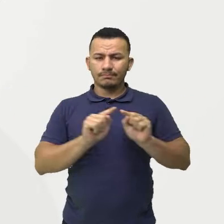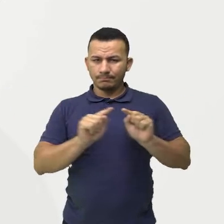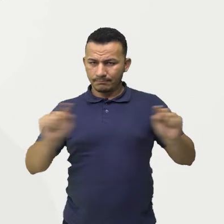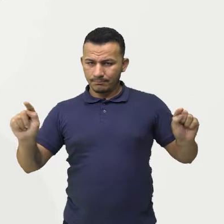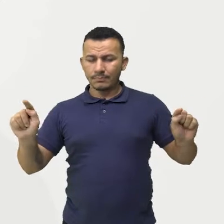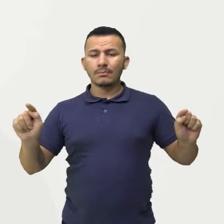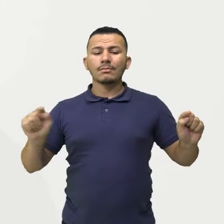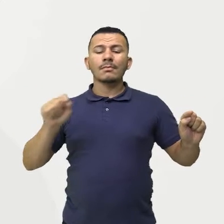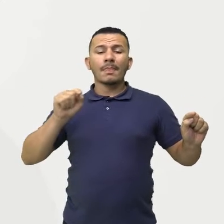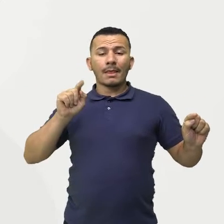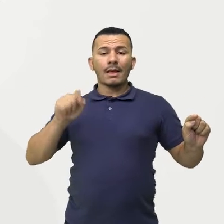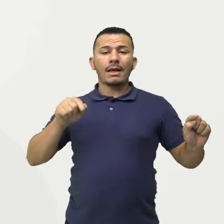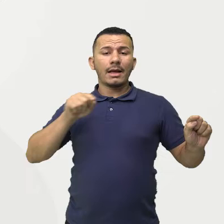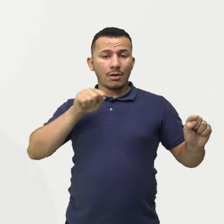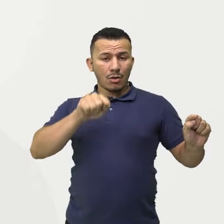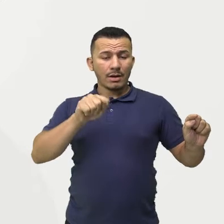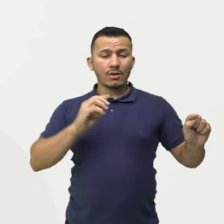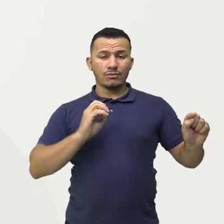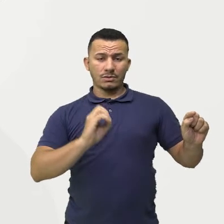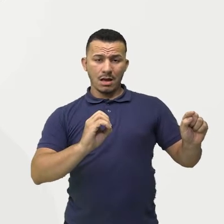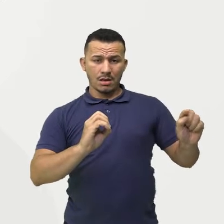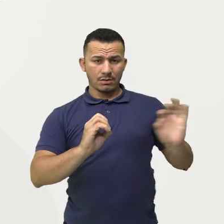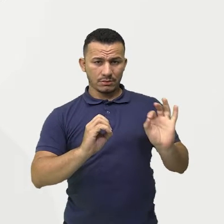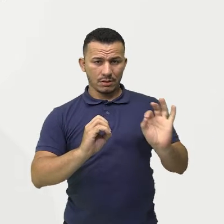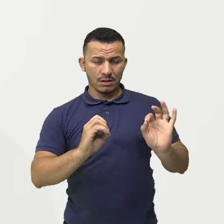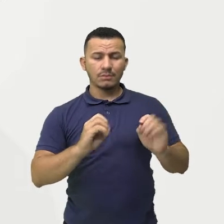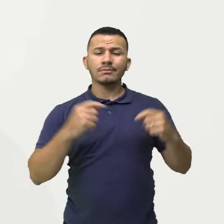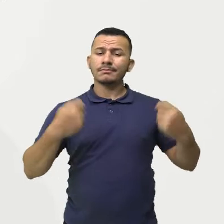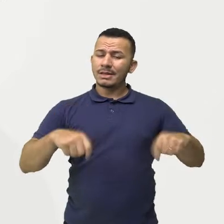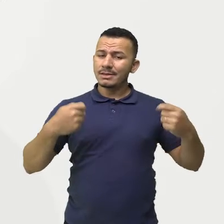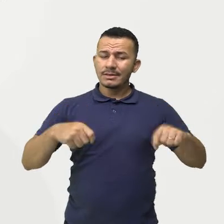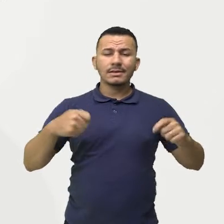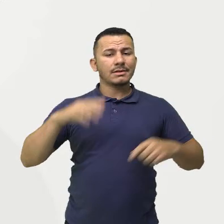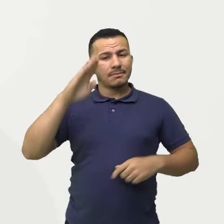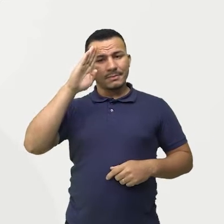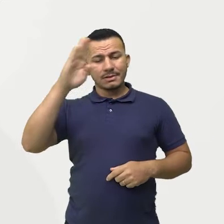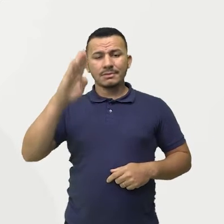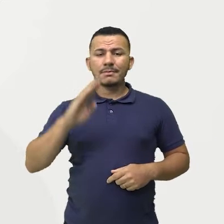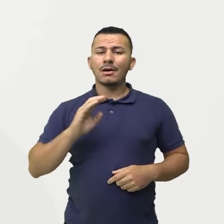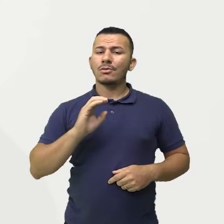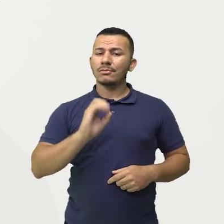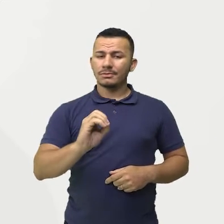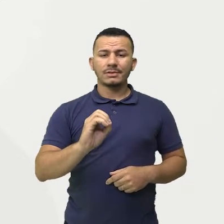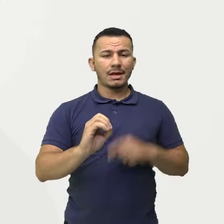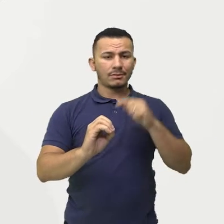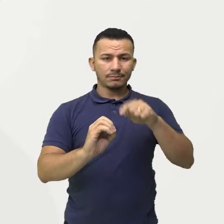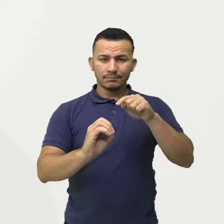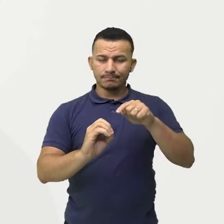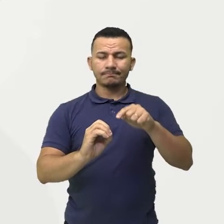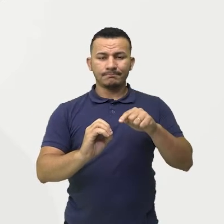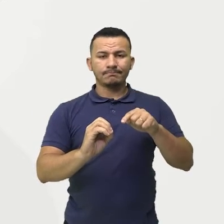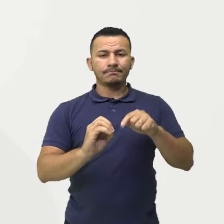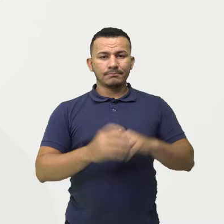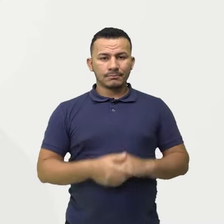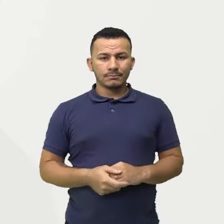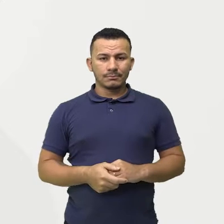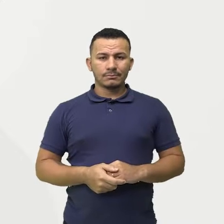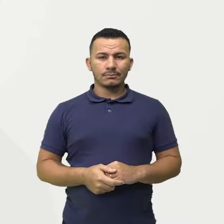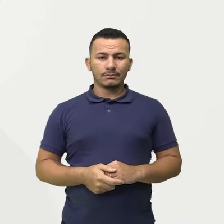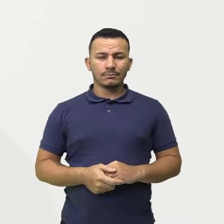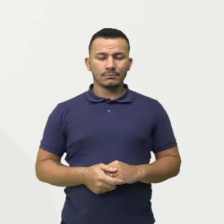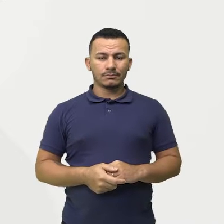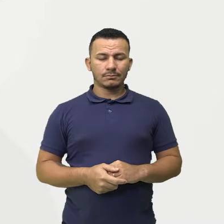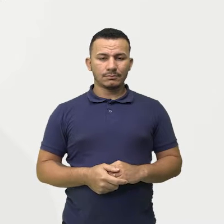e indicamos primeiramente a origem. Olha, é importante que você, primeiramente, logo marque a